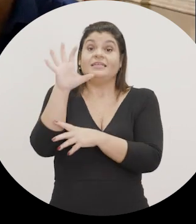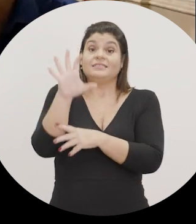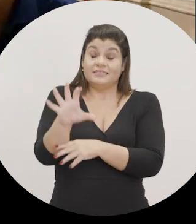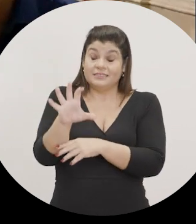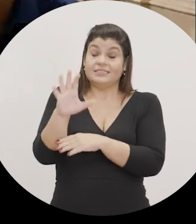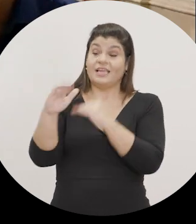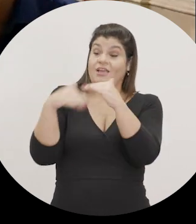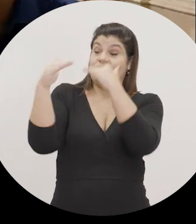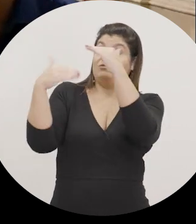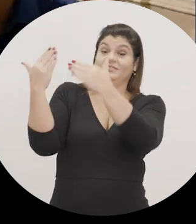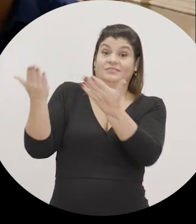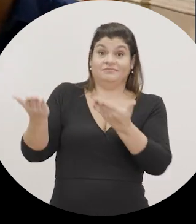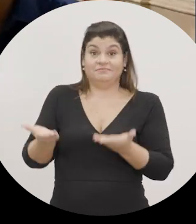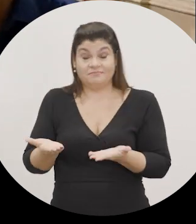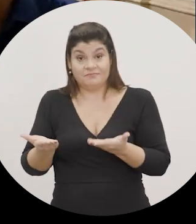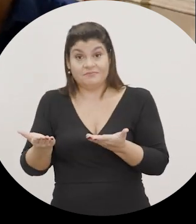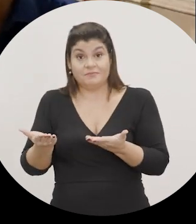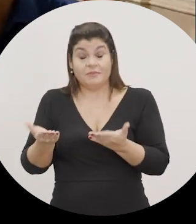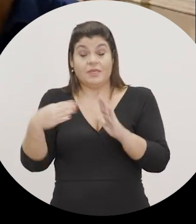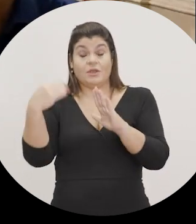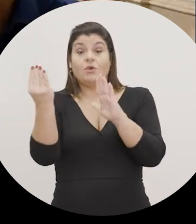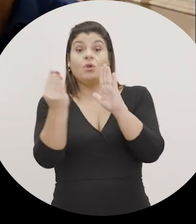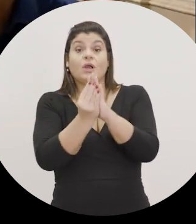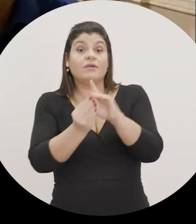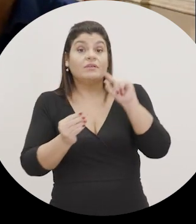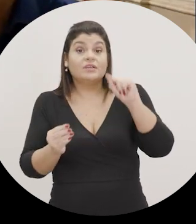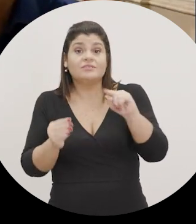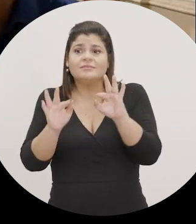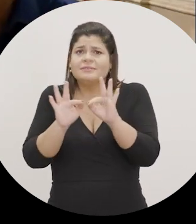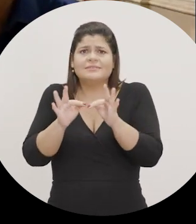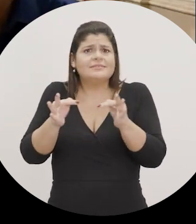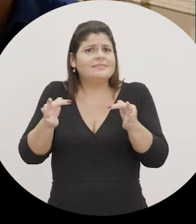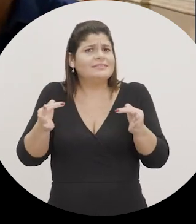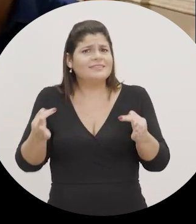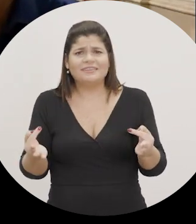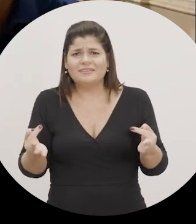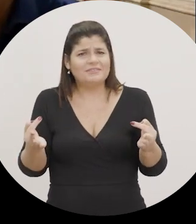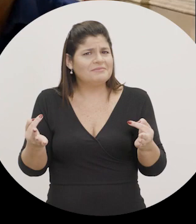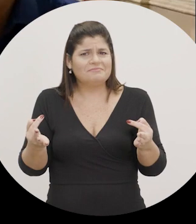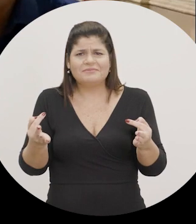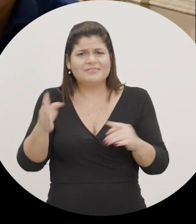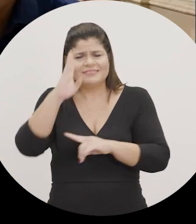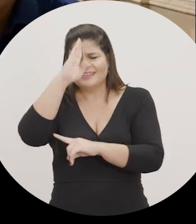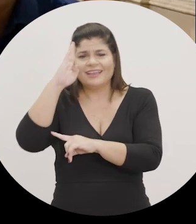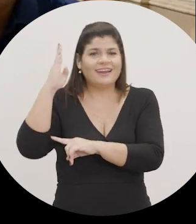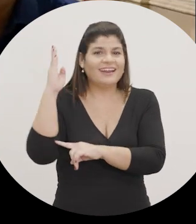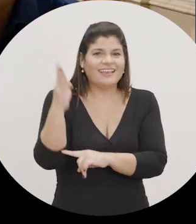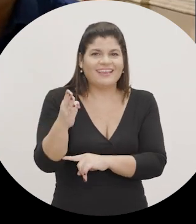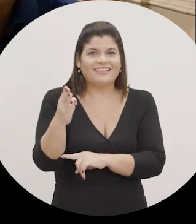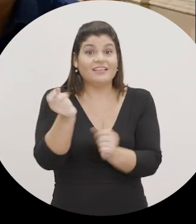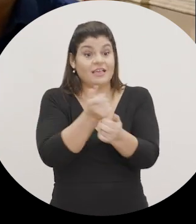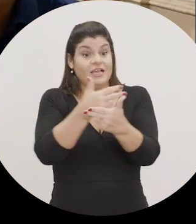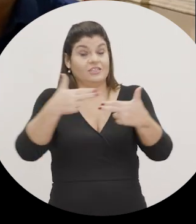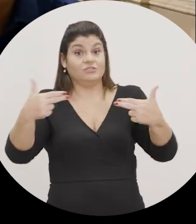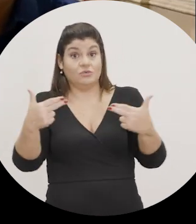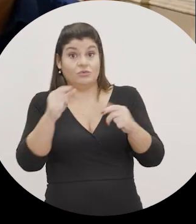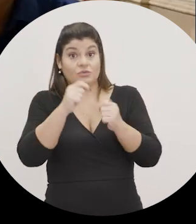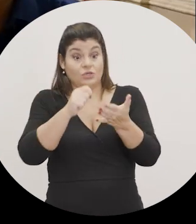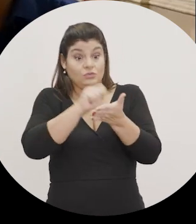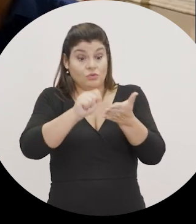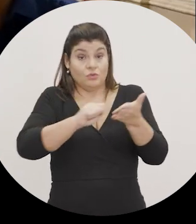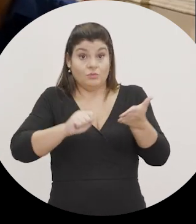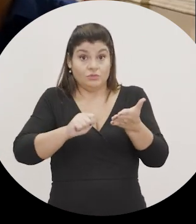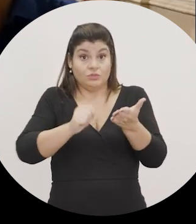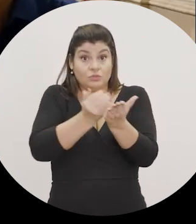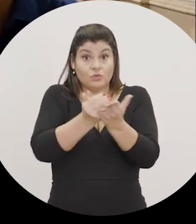assim que ele colocava essa questão tão simples, de maneira tão simples e direta, a situação dos